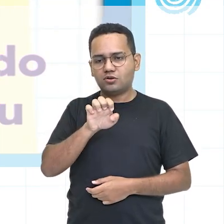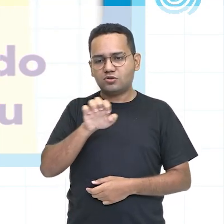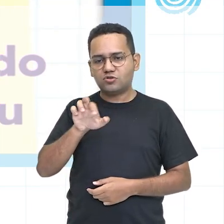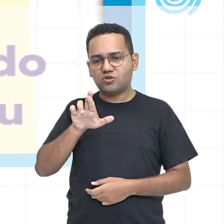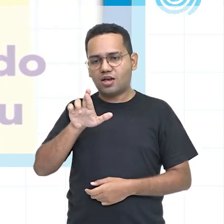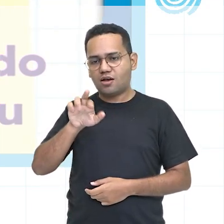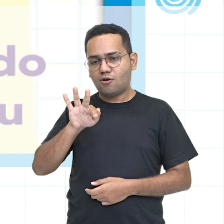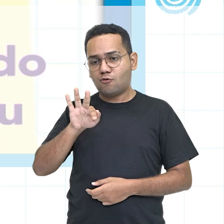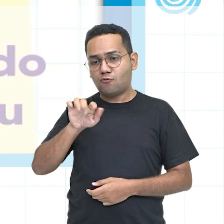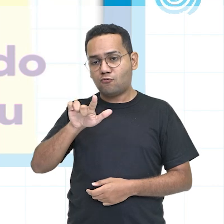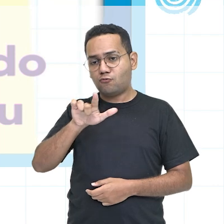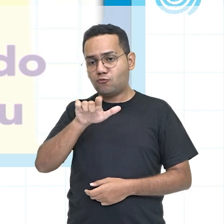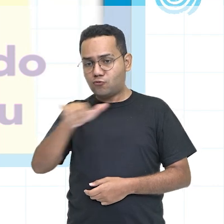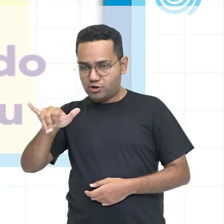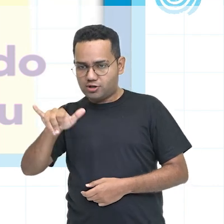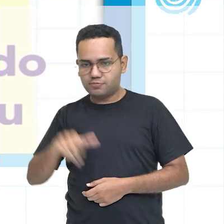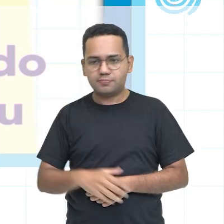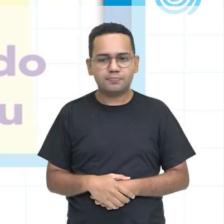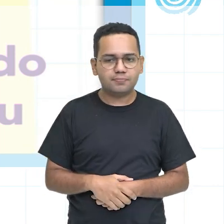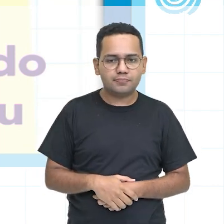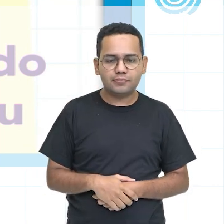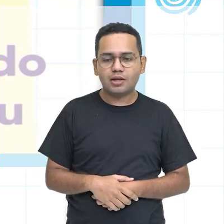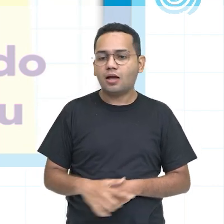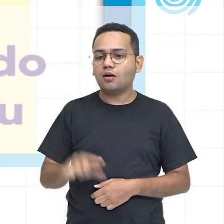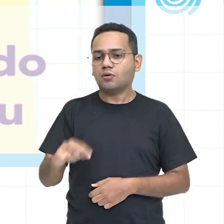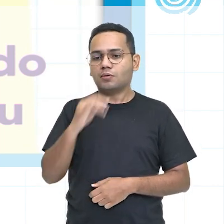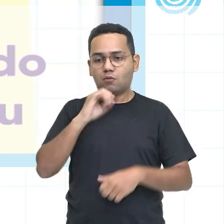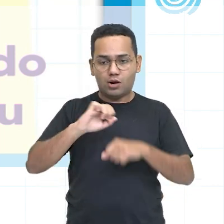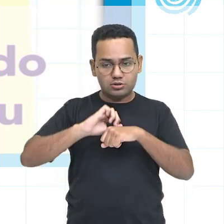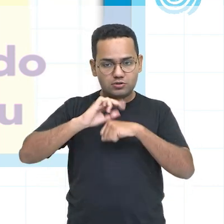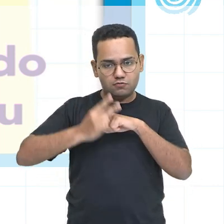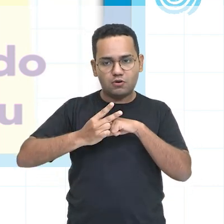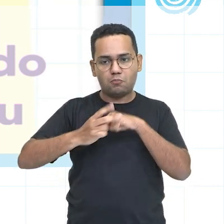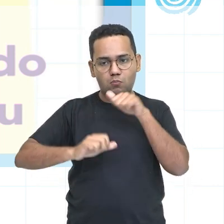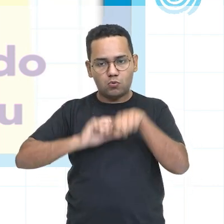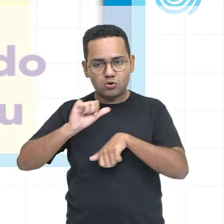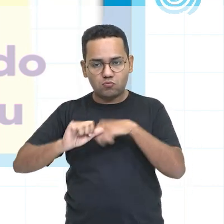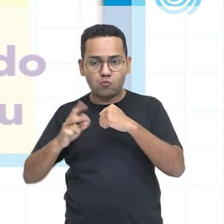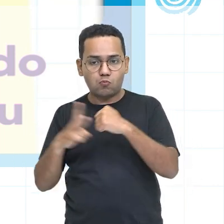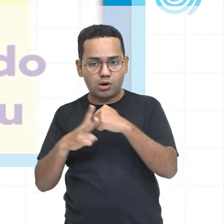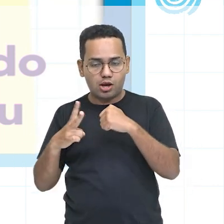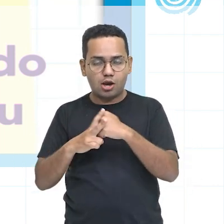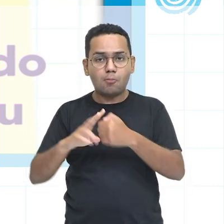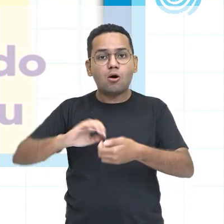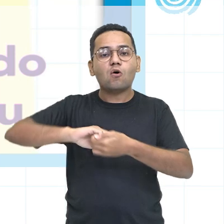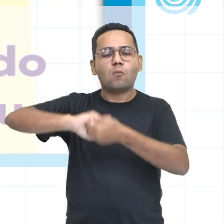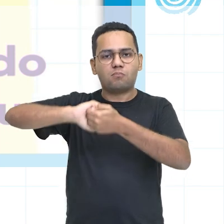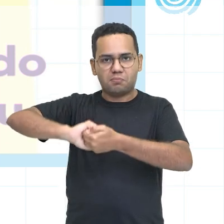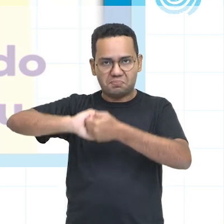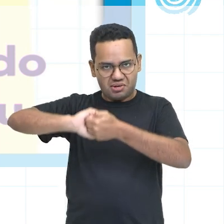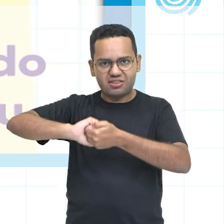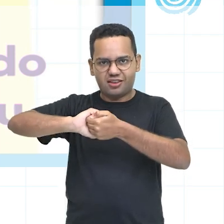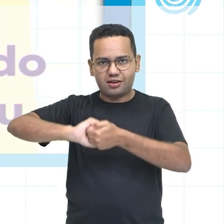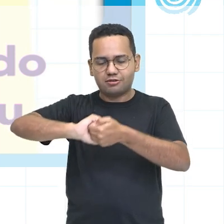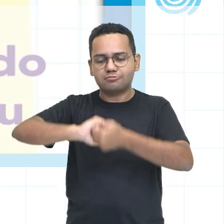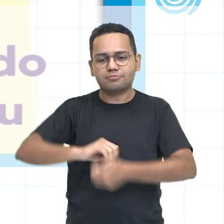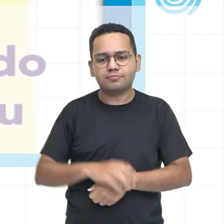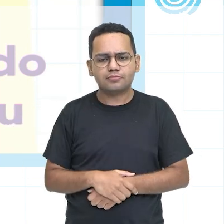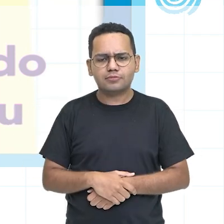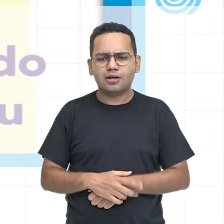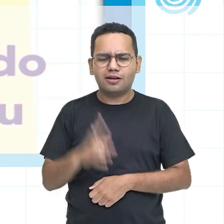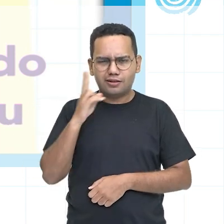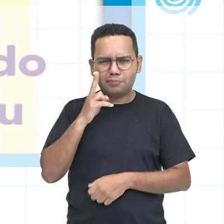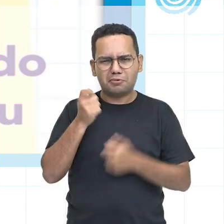Cheerfully é um advérbio que modifica o verbo cumprimentar. Lembra que eu falei que o advérbio ele tem a função de modificar